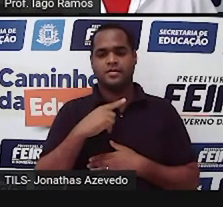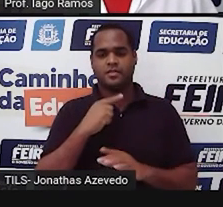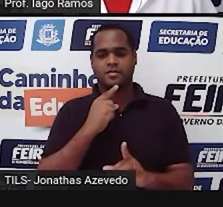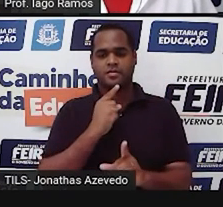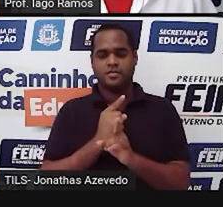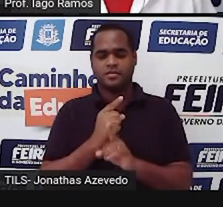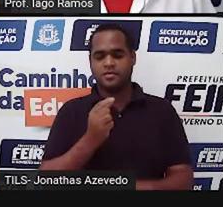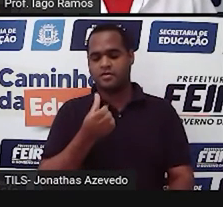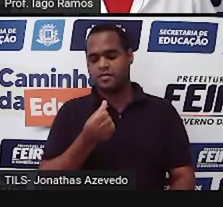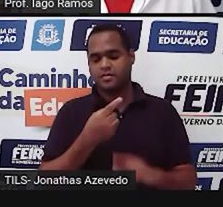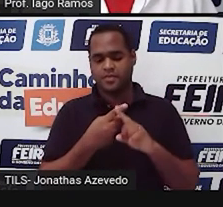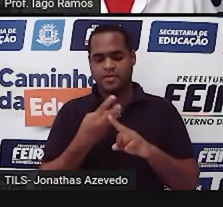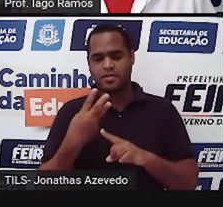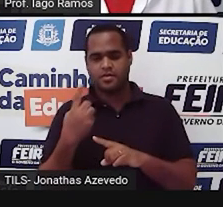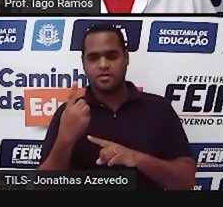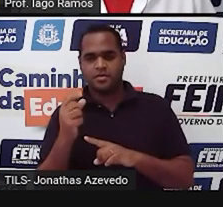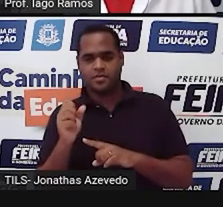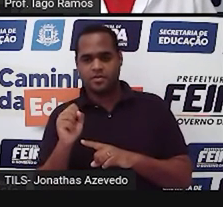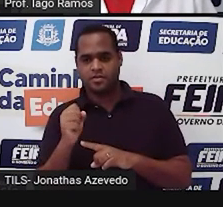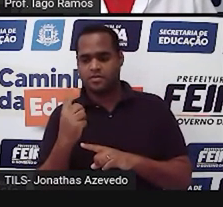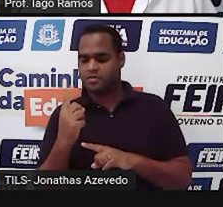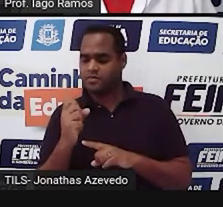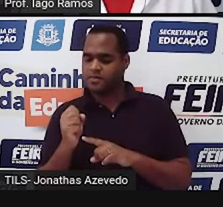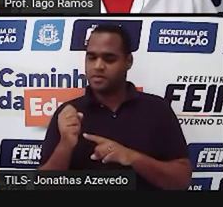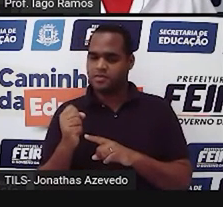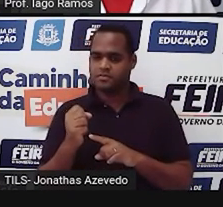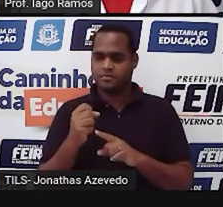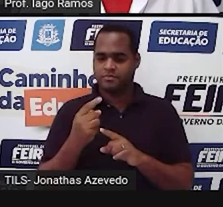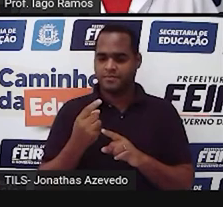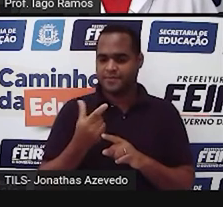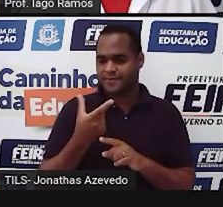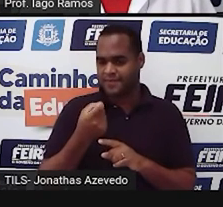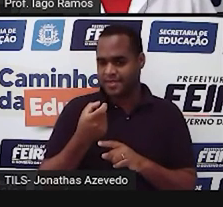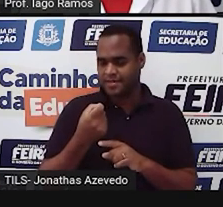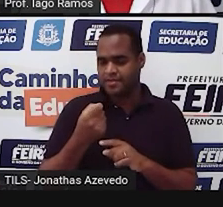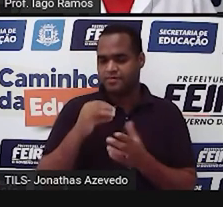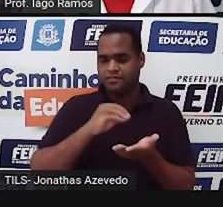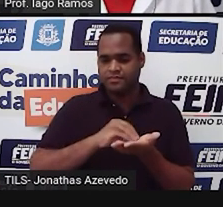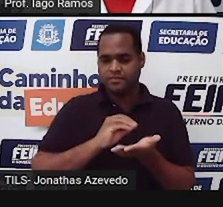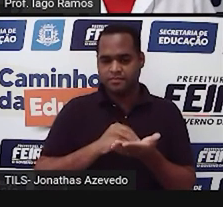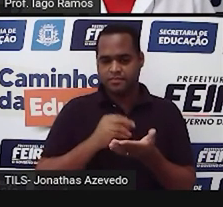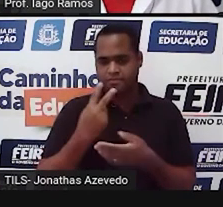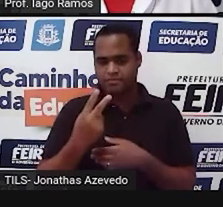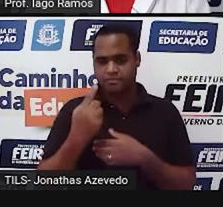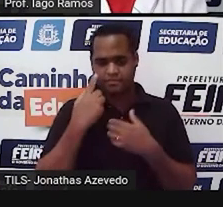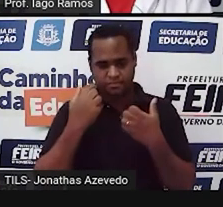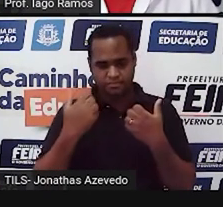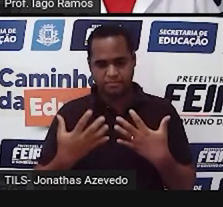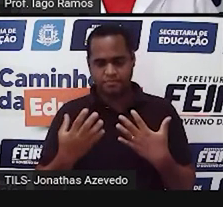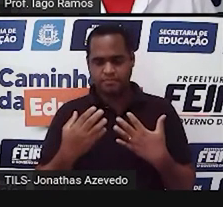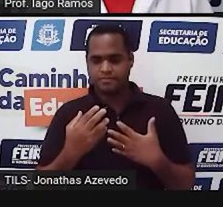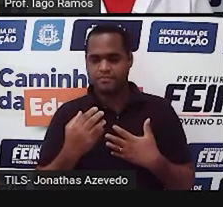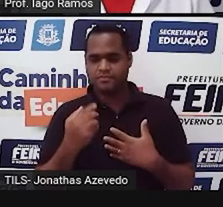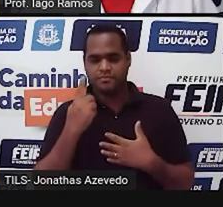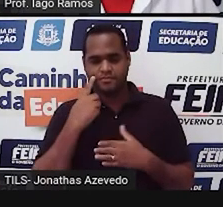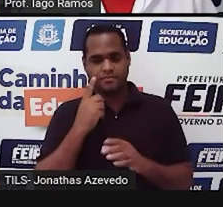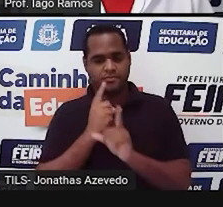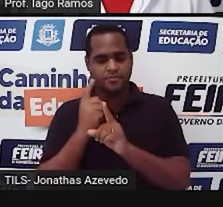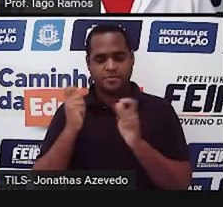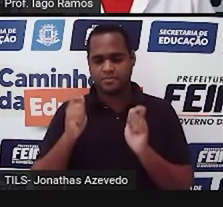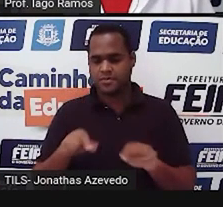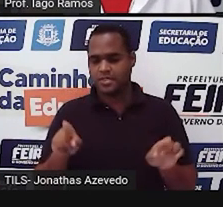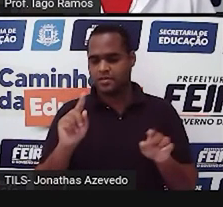66 vezes 31818 para chegar em 20 sobra dois e aí a gente acrescenta zero de novo não precisa mais